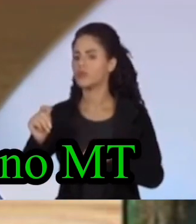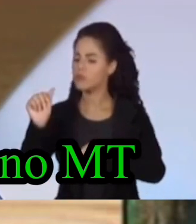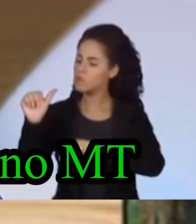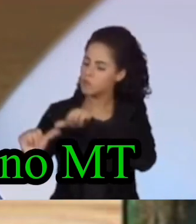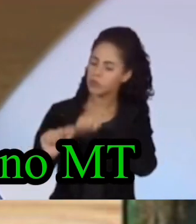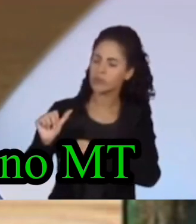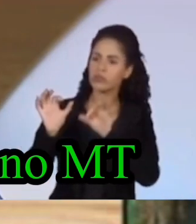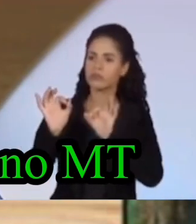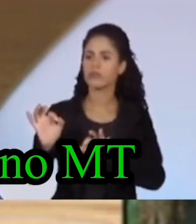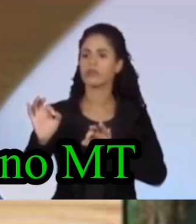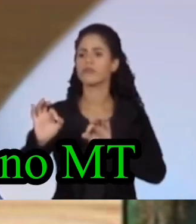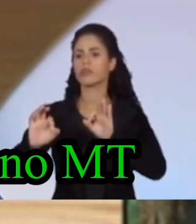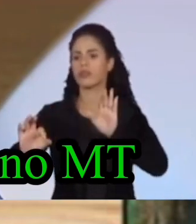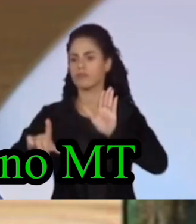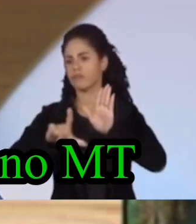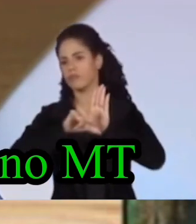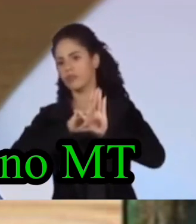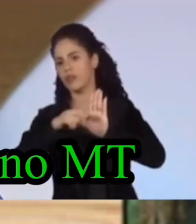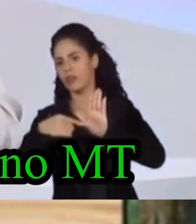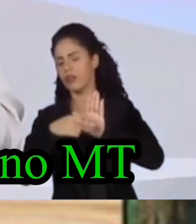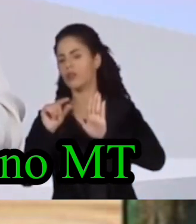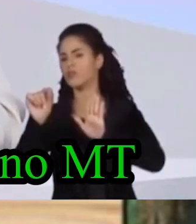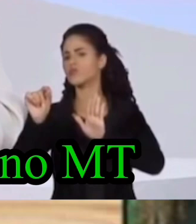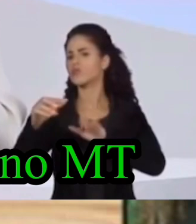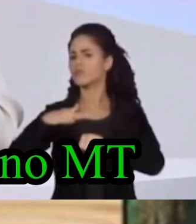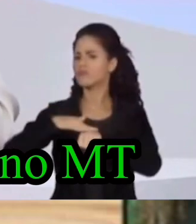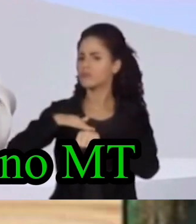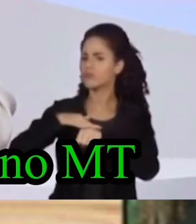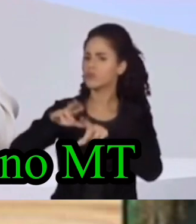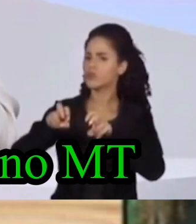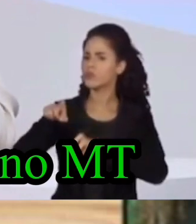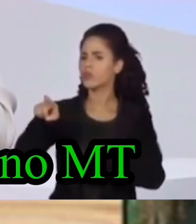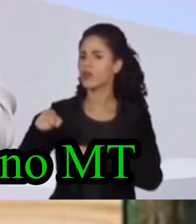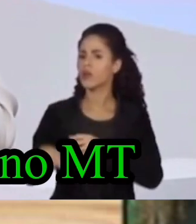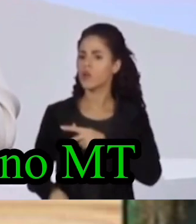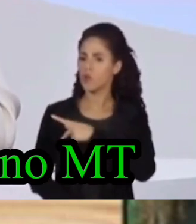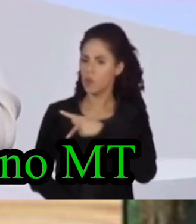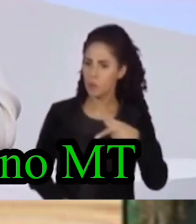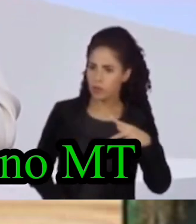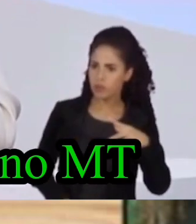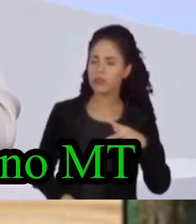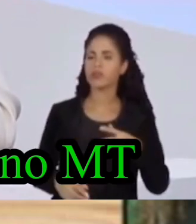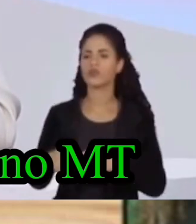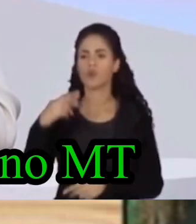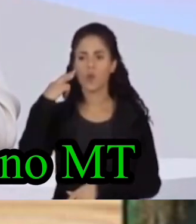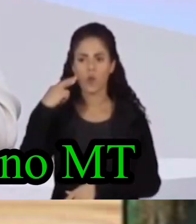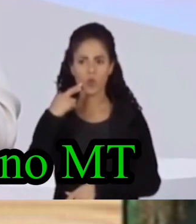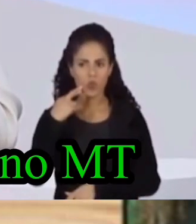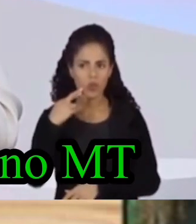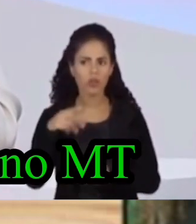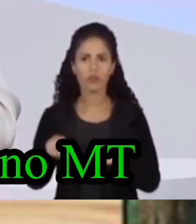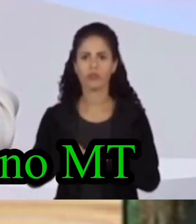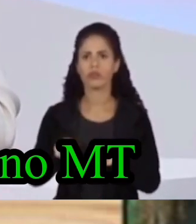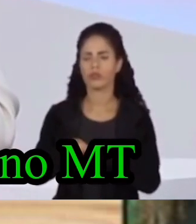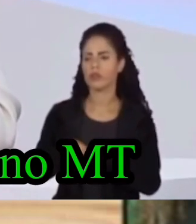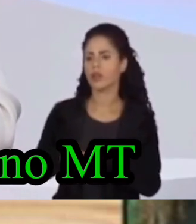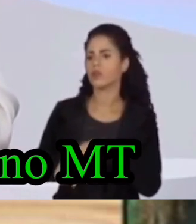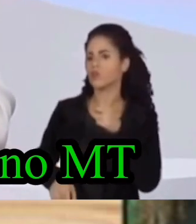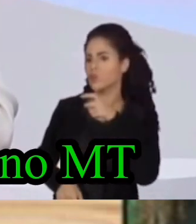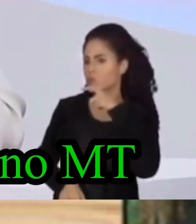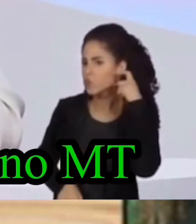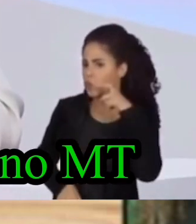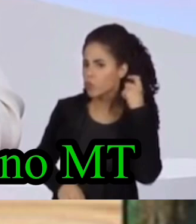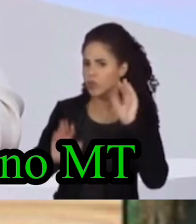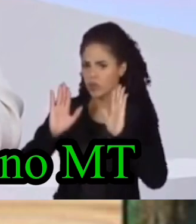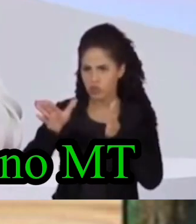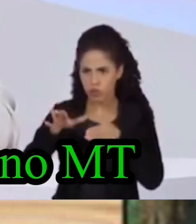mudança aí na legislação brasileira O senhor já conversou sobre isso com o presidente do senado Rodrigo Pacheco com o presidente da Câmara Artur Lira